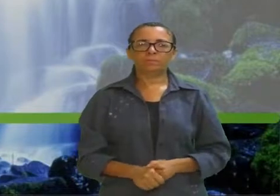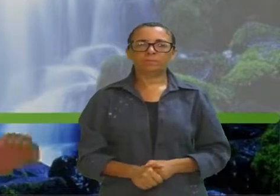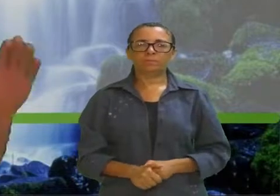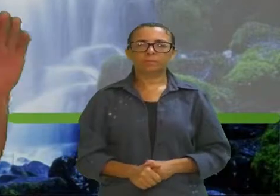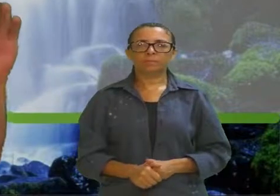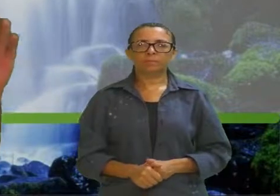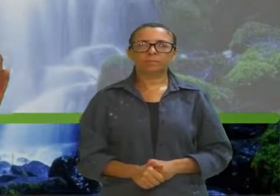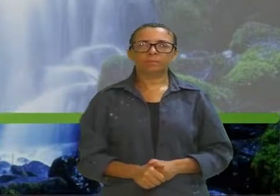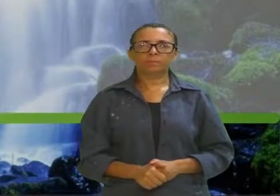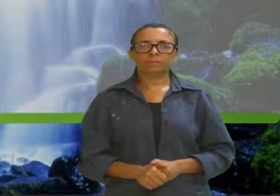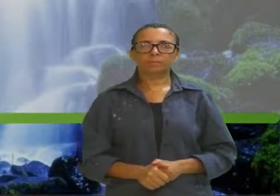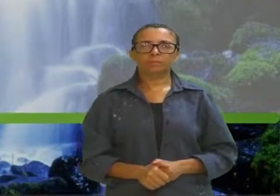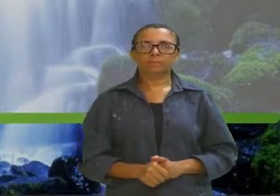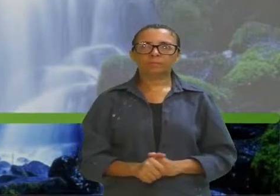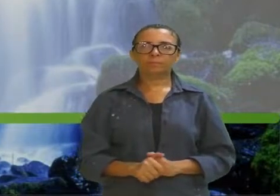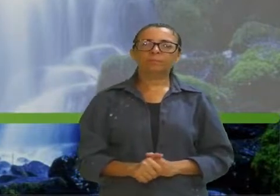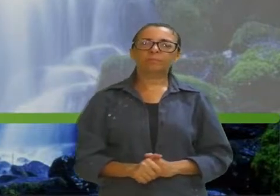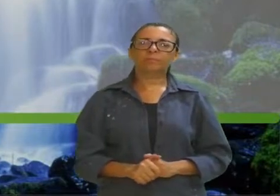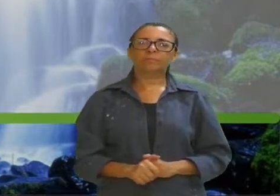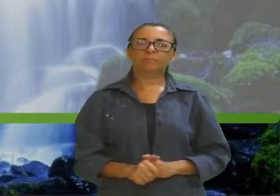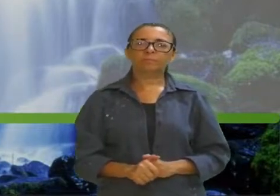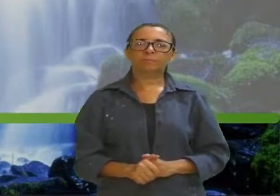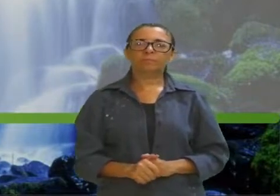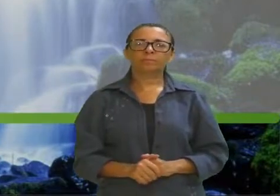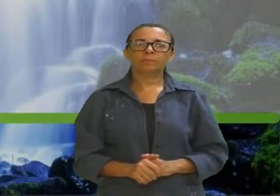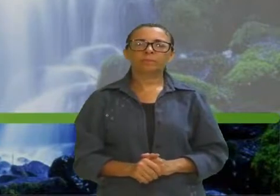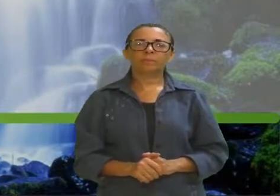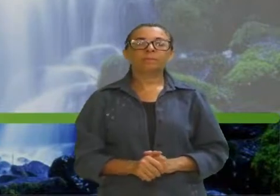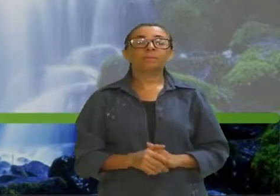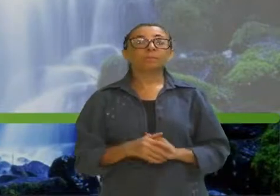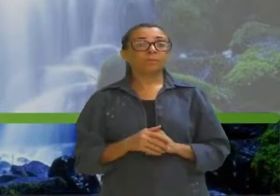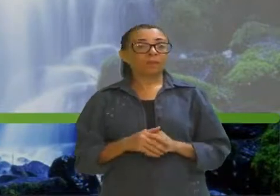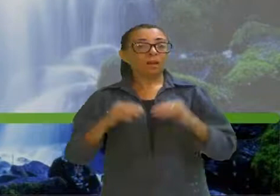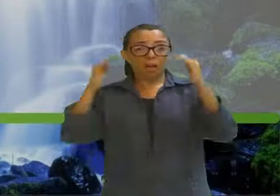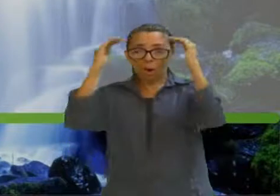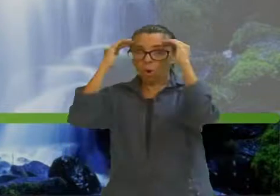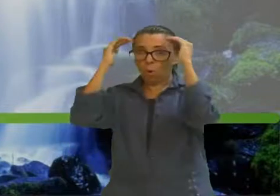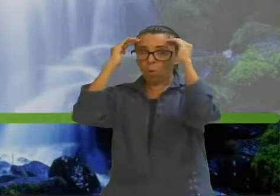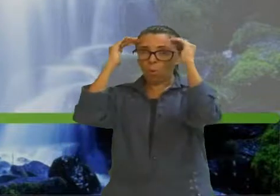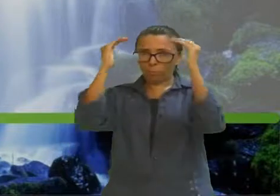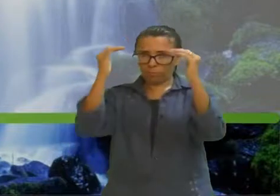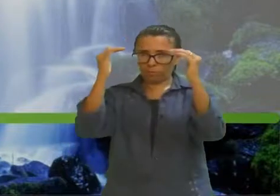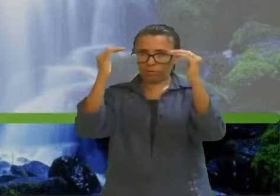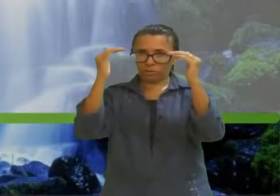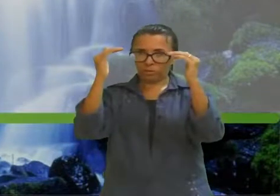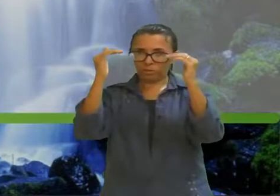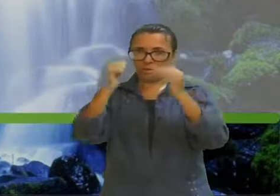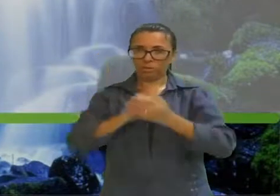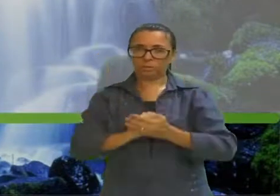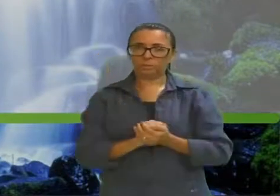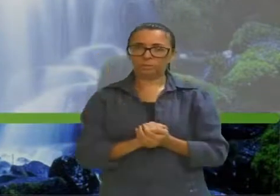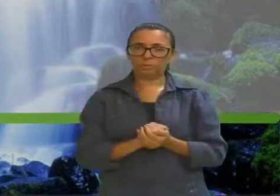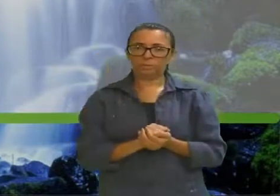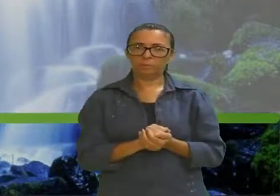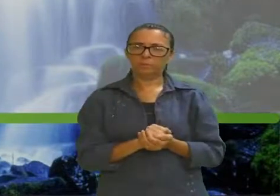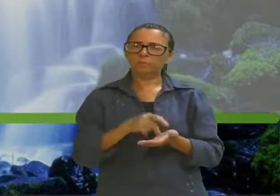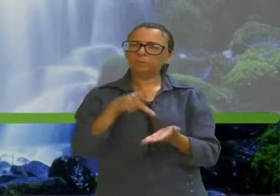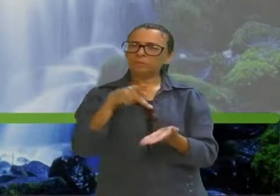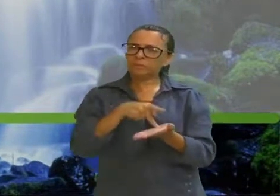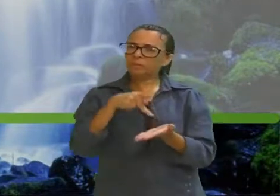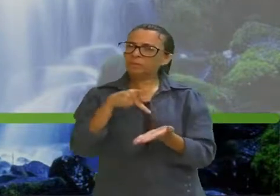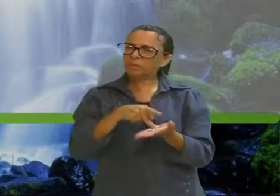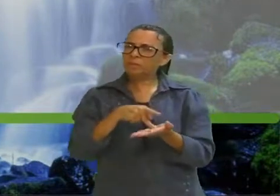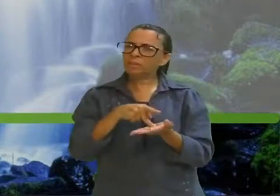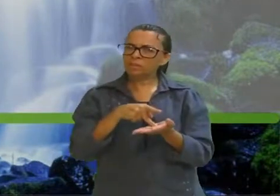Em muitos sentidos, a obediência é um momento de verdade. Aí vem aqui, ó, bem grifado, quem recebeu a lição